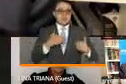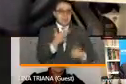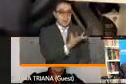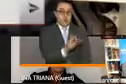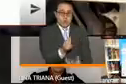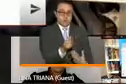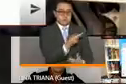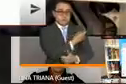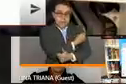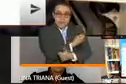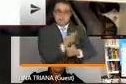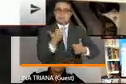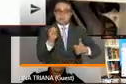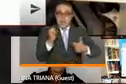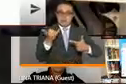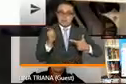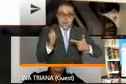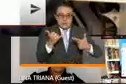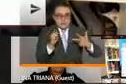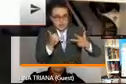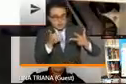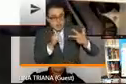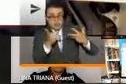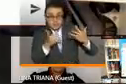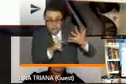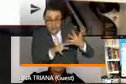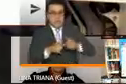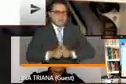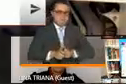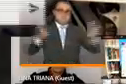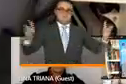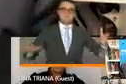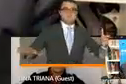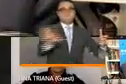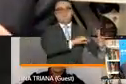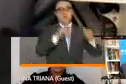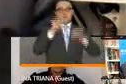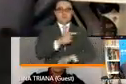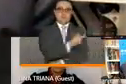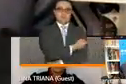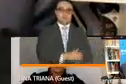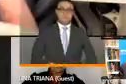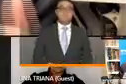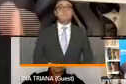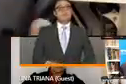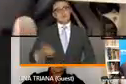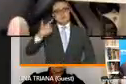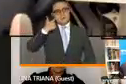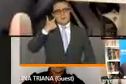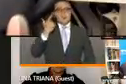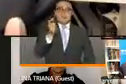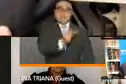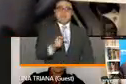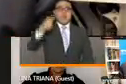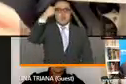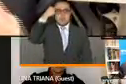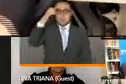população, se possível. Pero é muito importante que todas as pessoas não baixem a